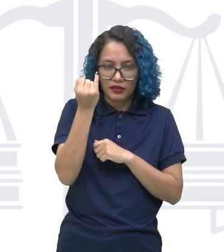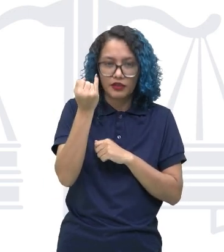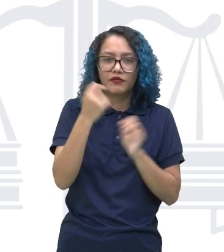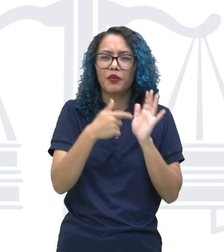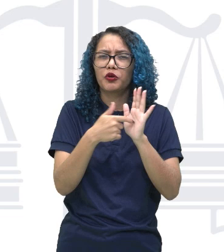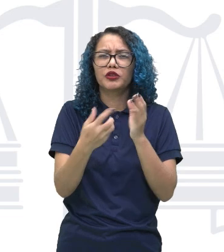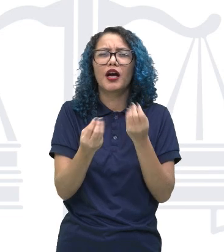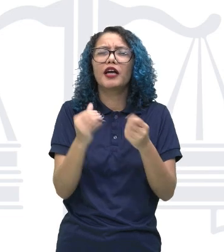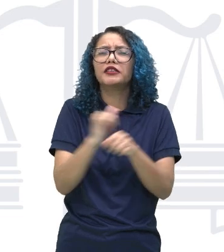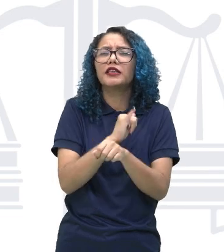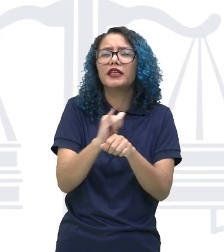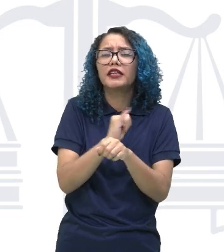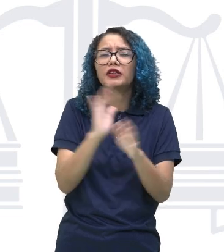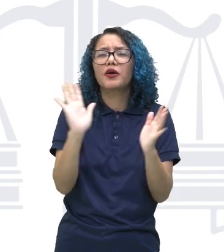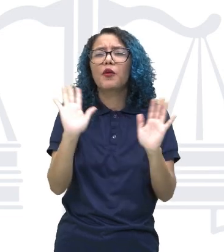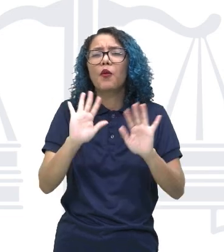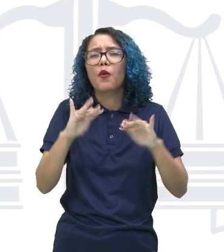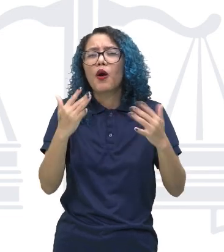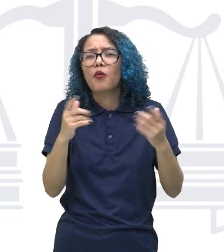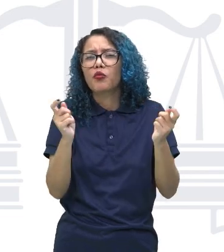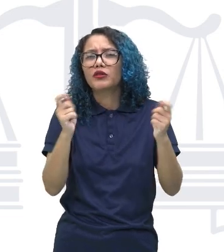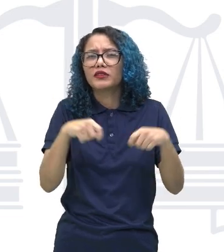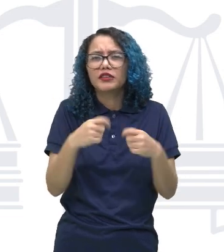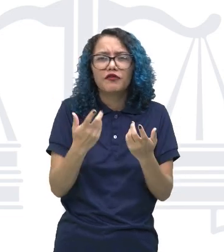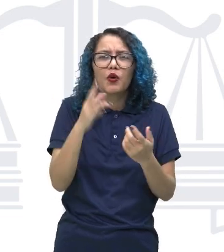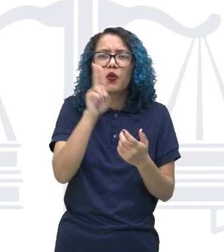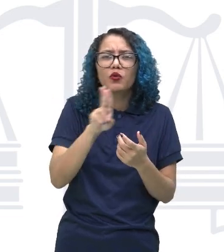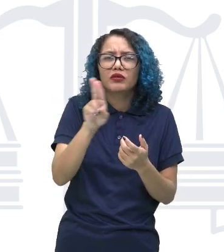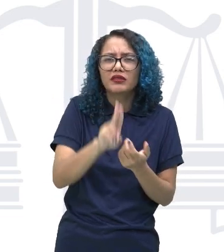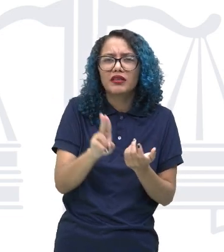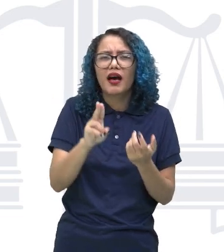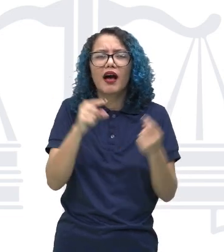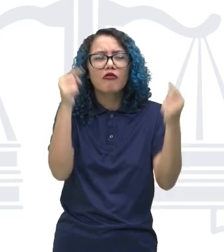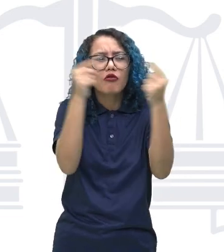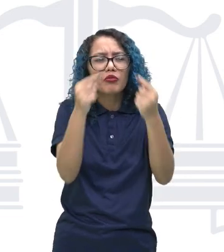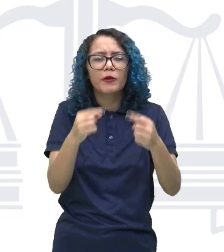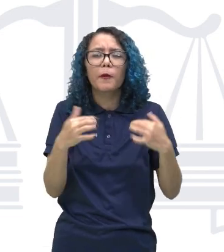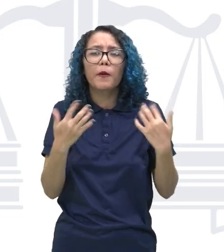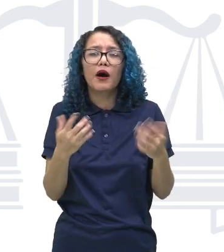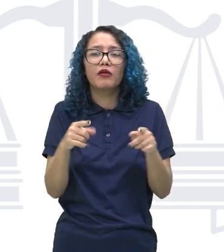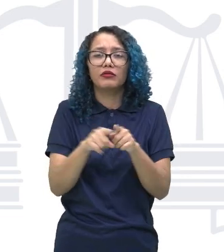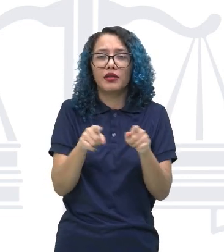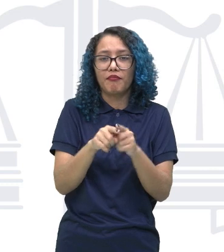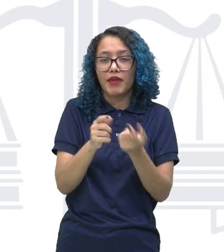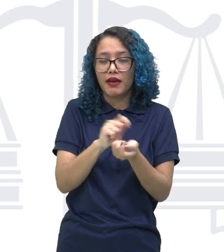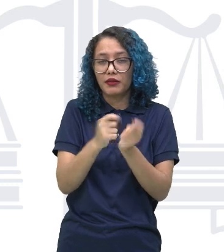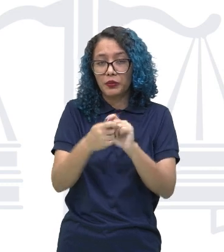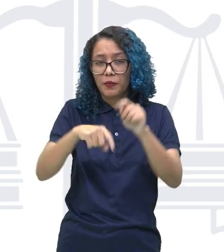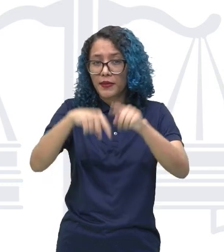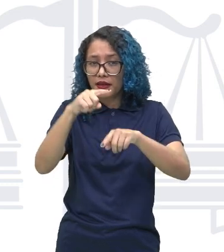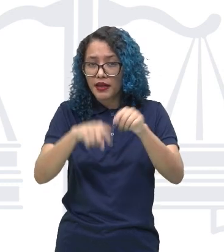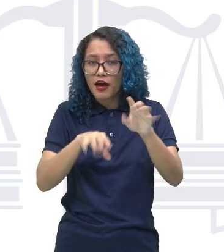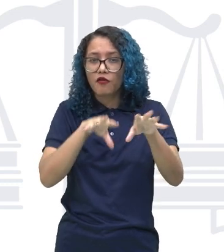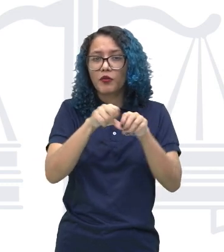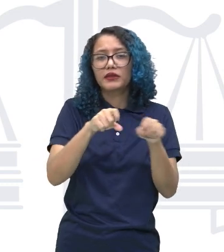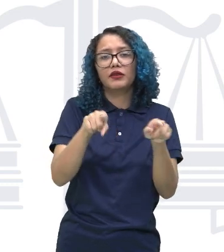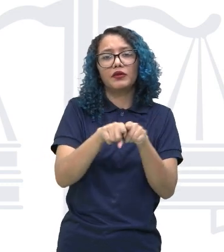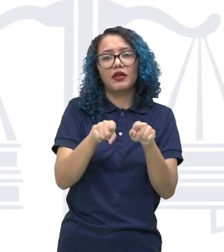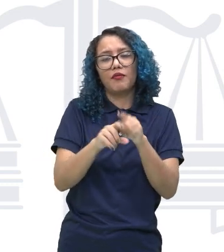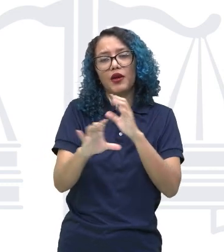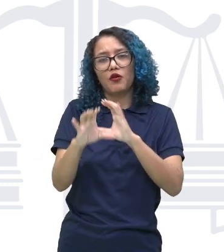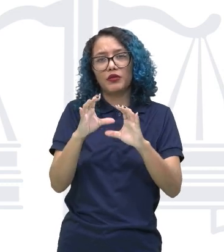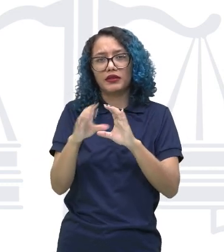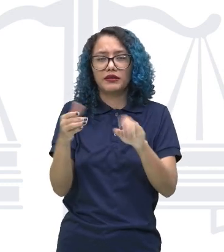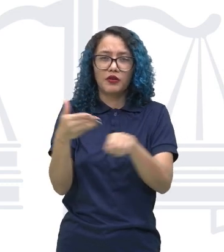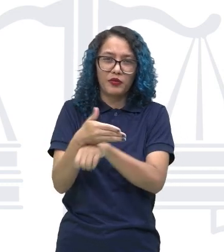caminho que nós devemos seguir, né? Adaptação de material, formações, comunicação e engajamento. Então, de 1